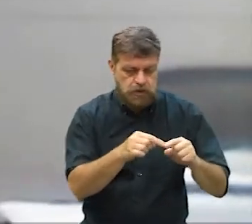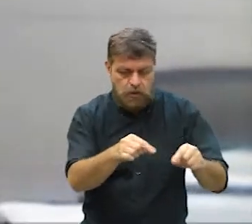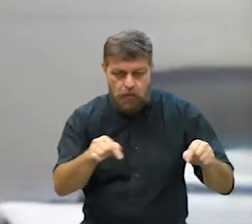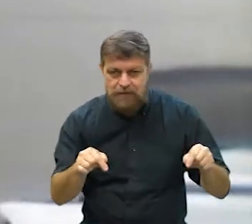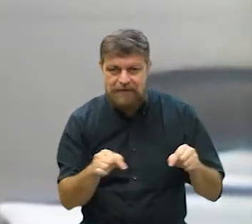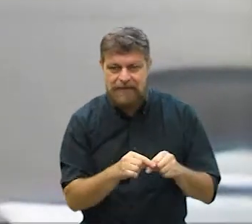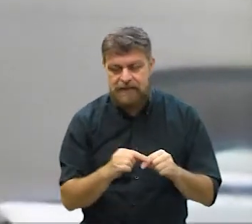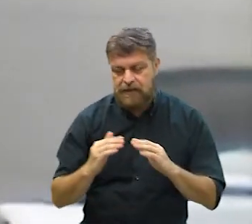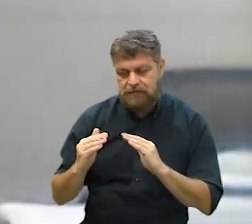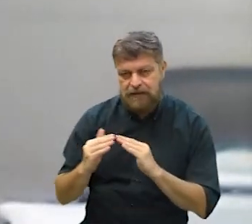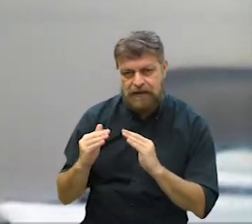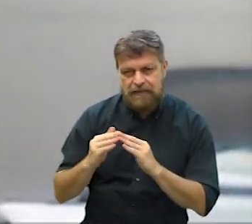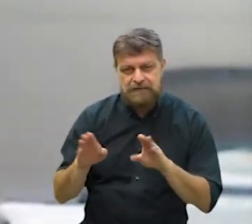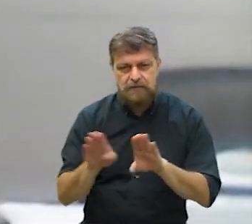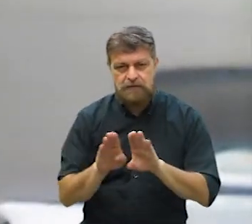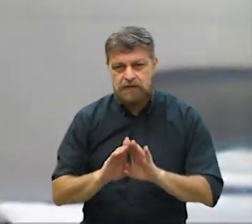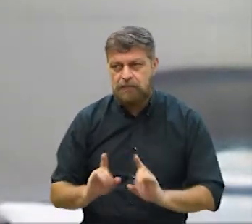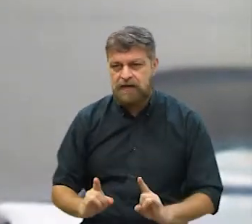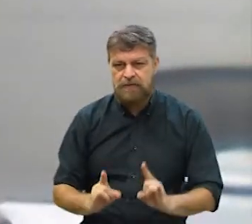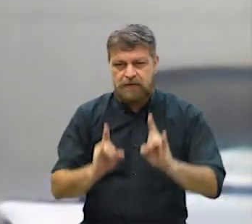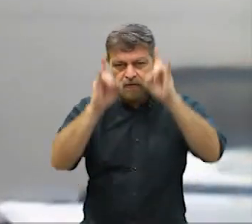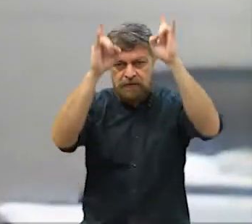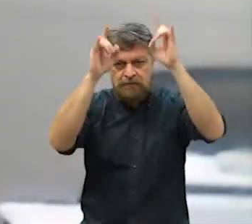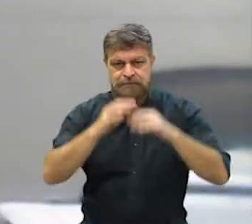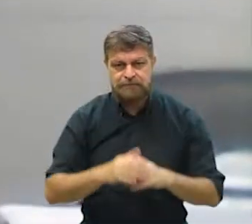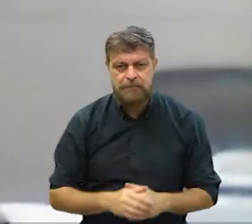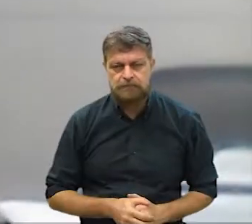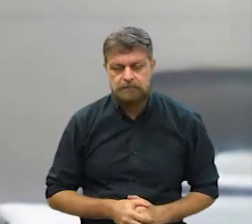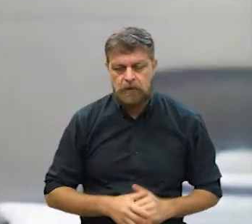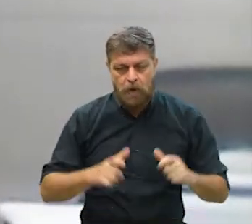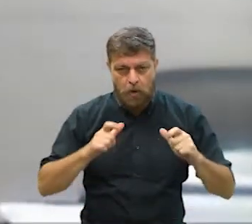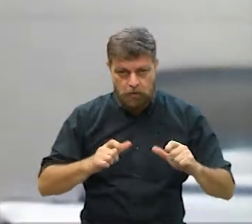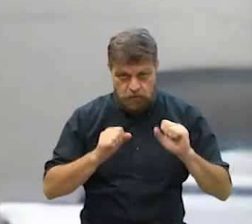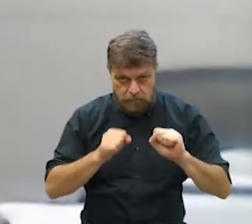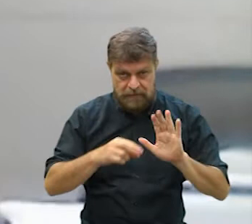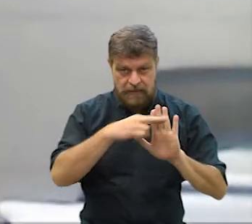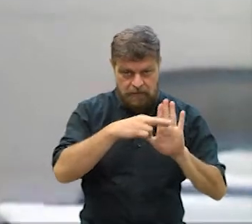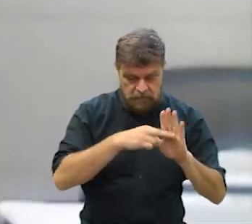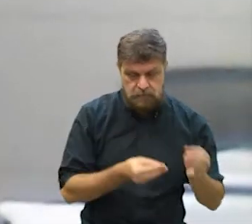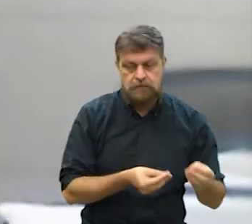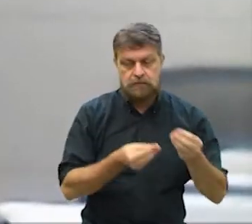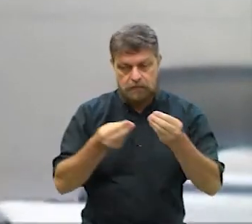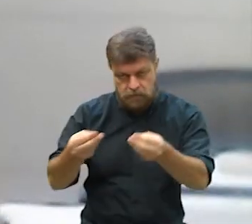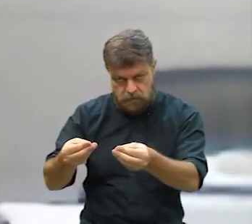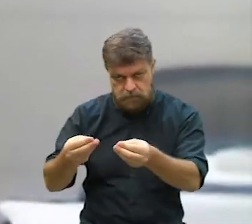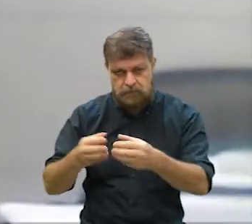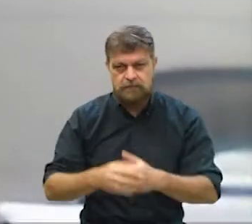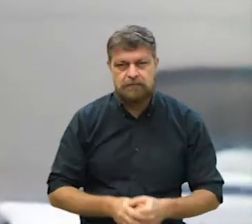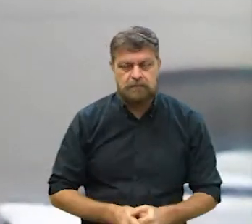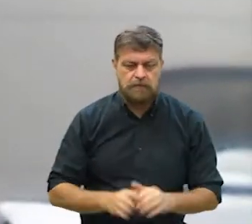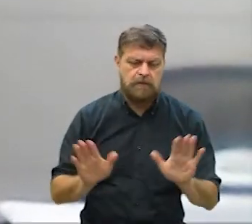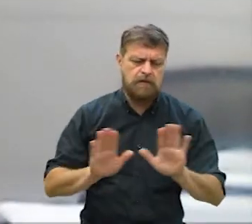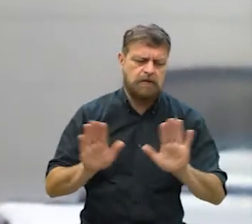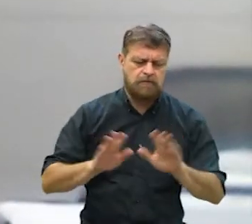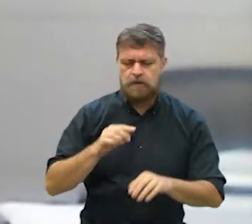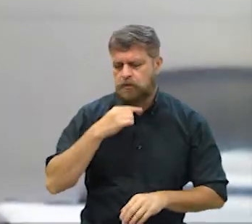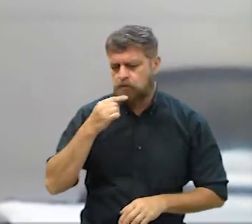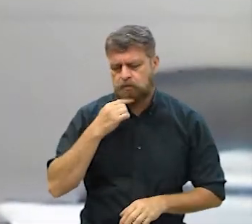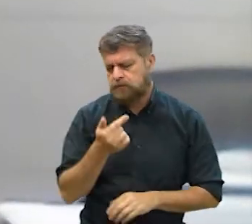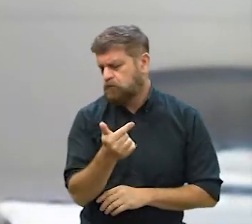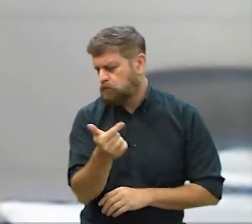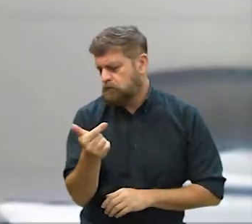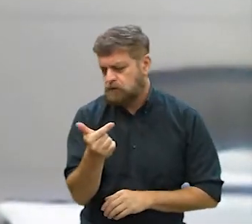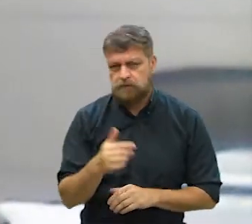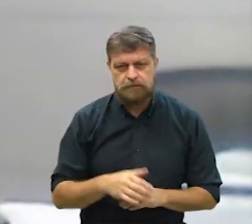via terreno, seja via casa, seja via apartamento. Tá? Onde puder regularizar, nós vamos regularizar. Não